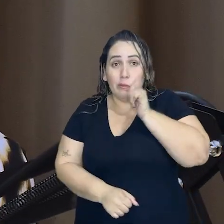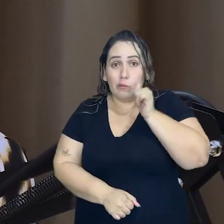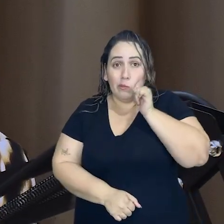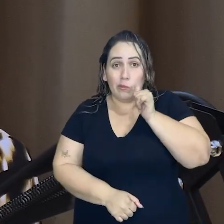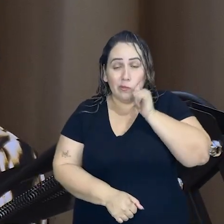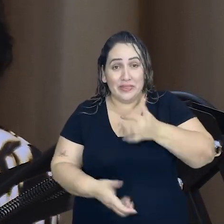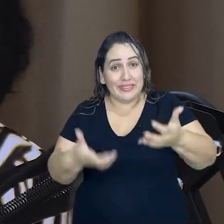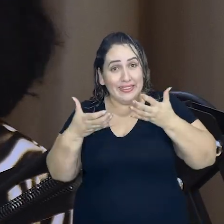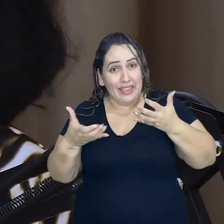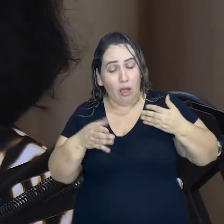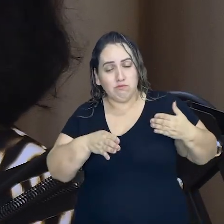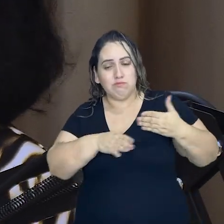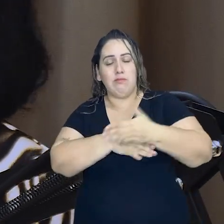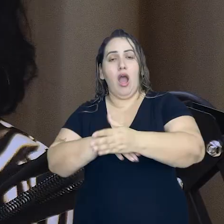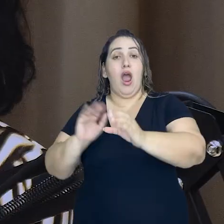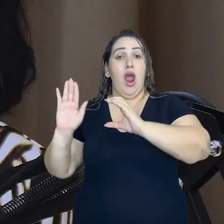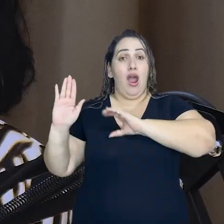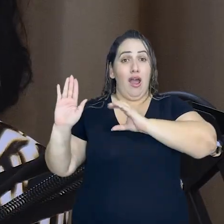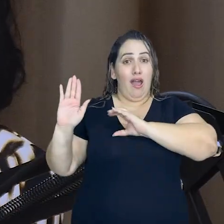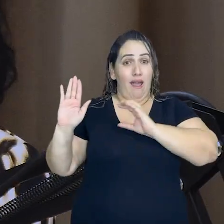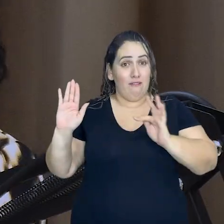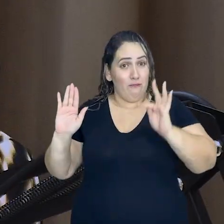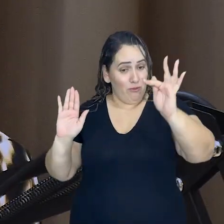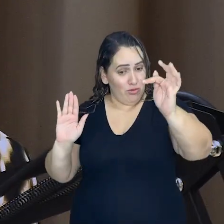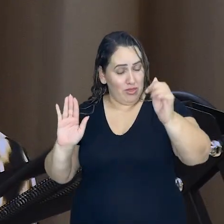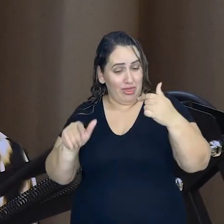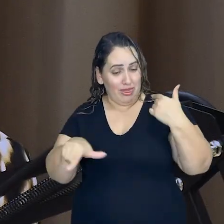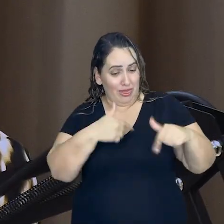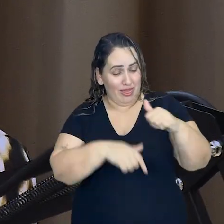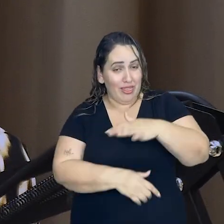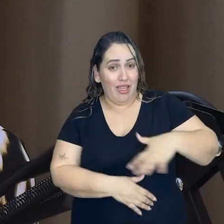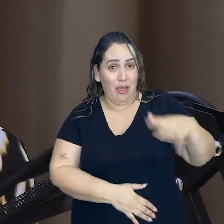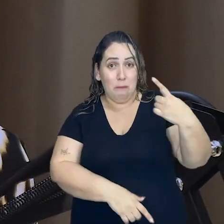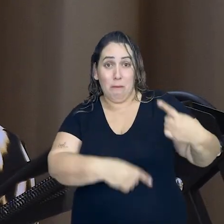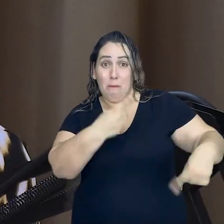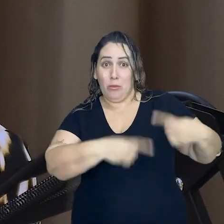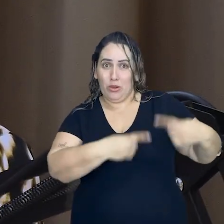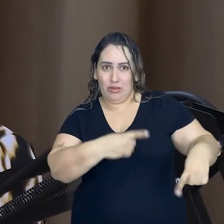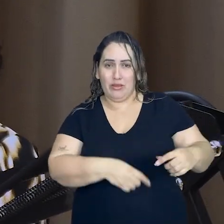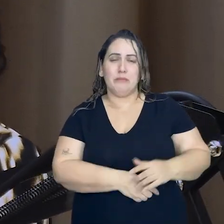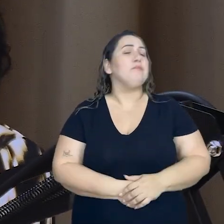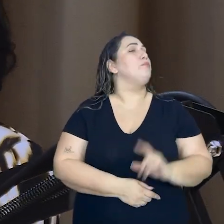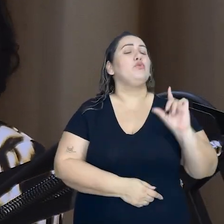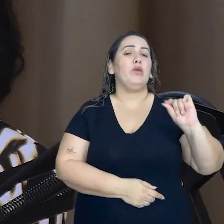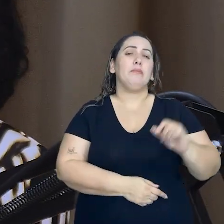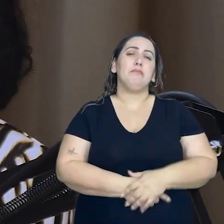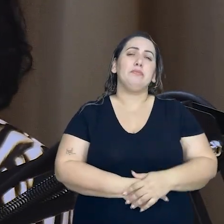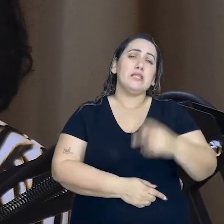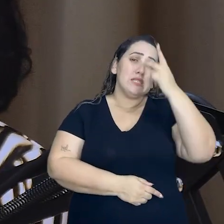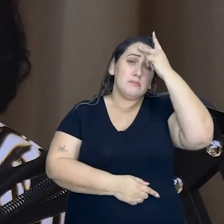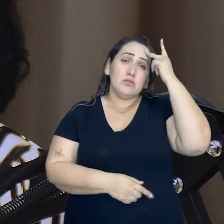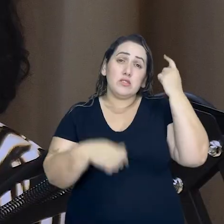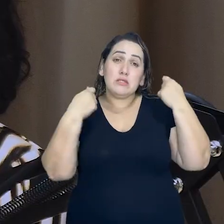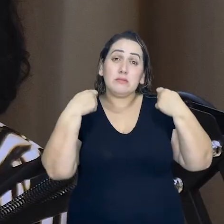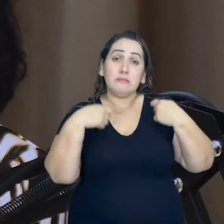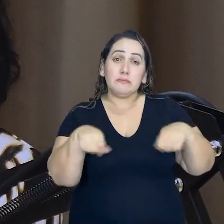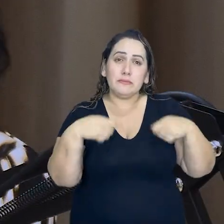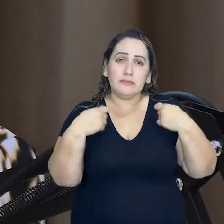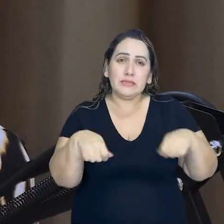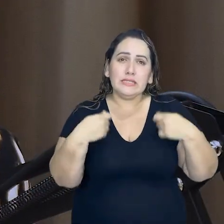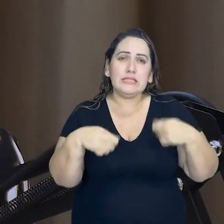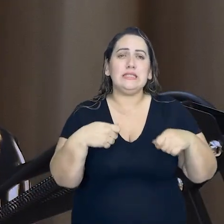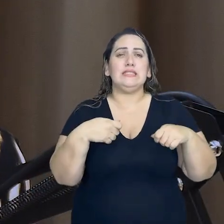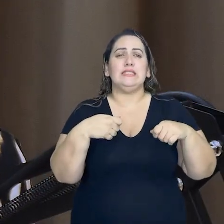querem adentrar, né, na área política. Essas pessoas, elas têm que...